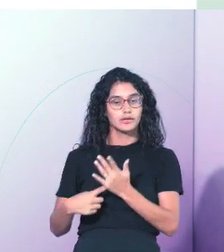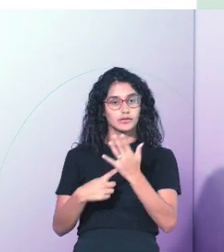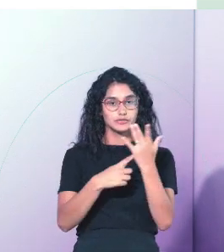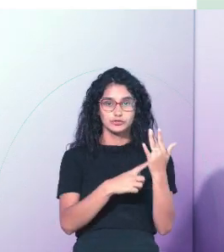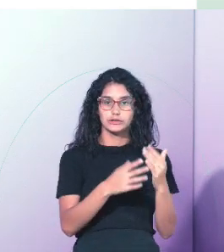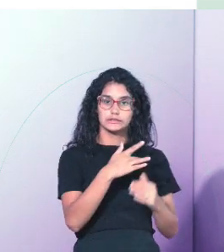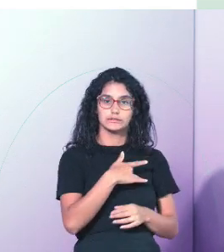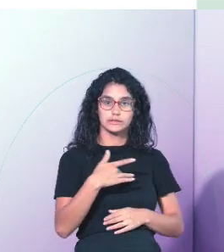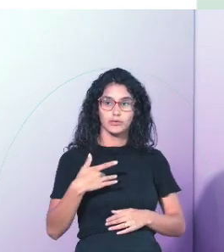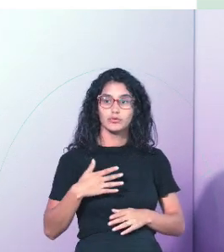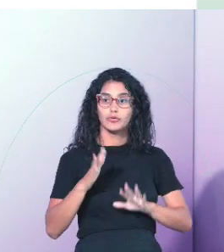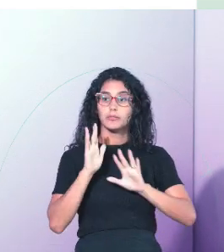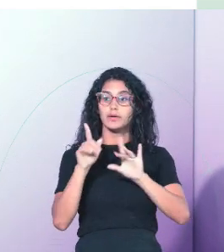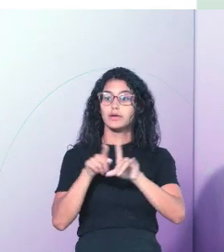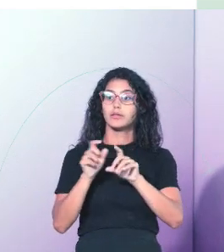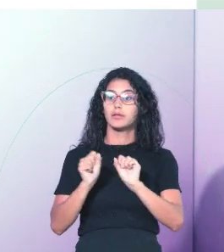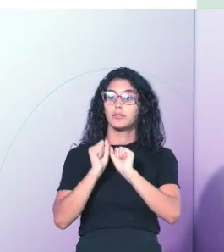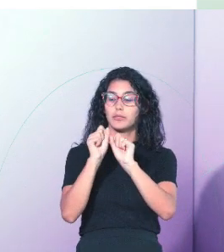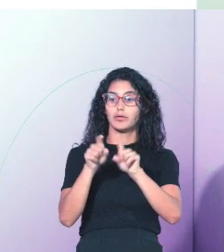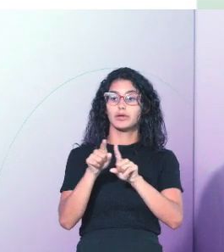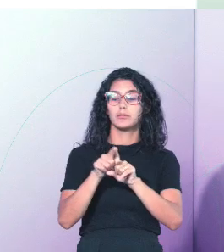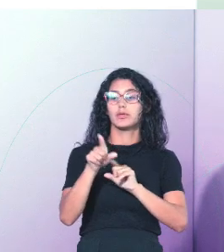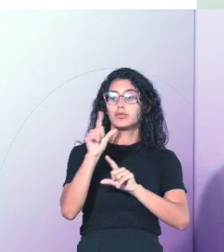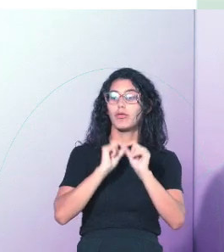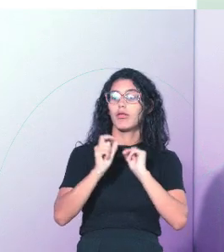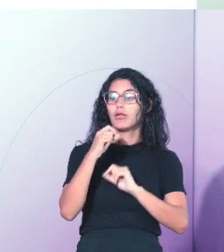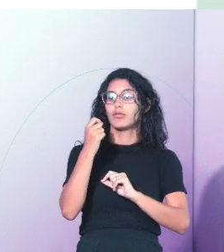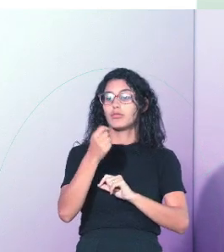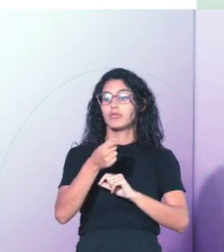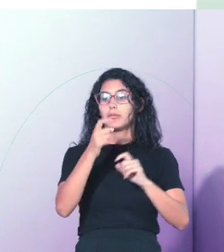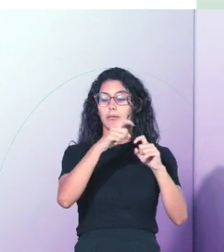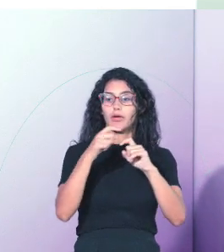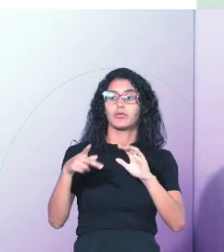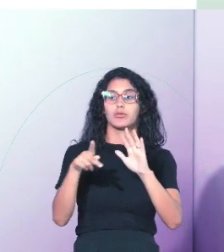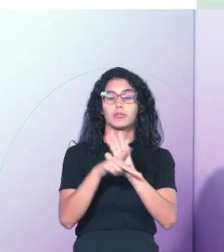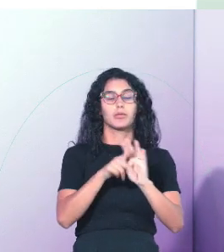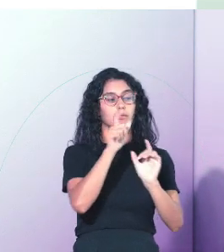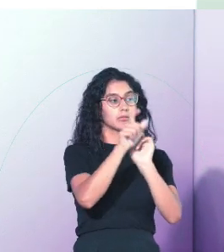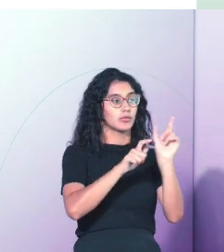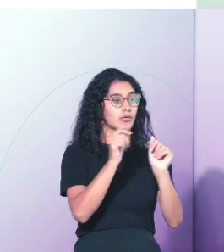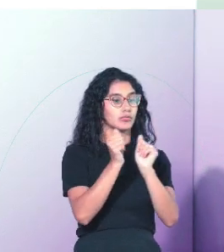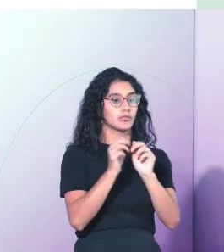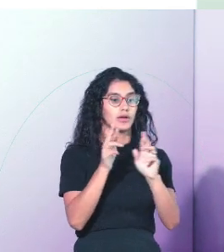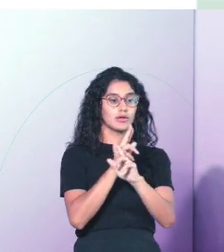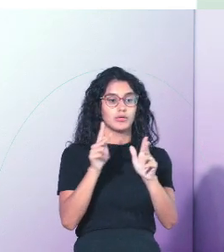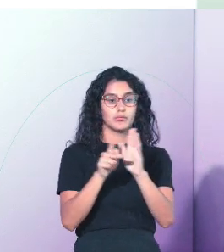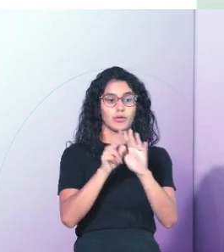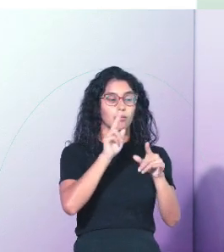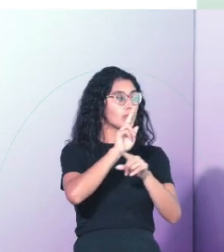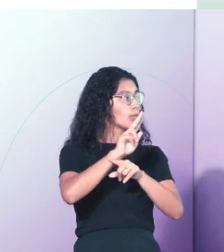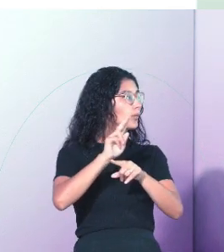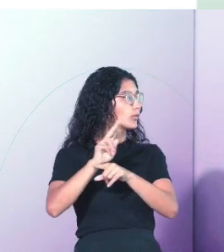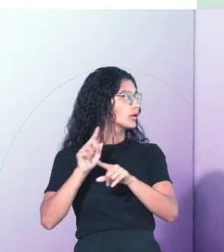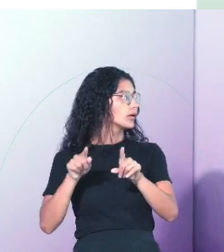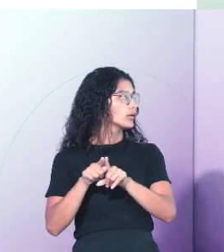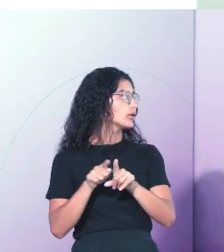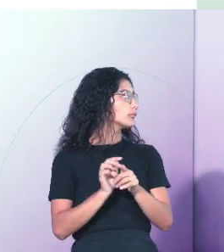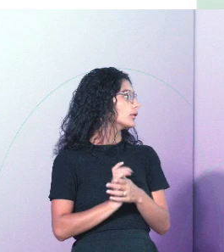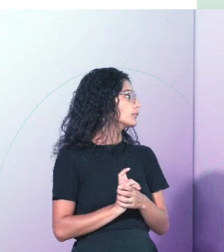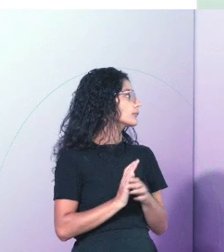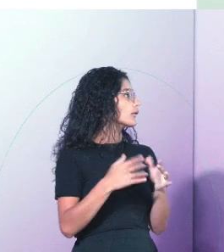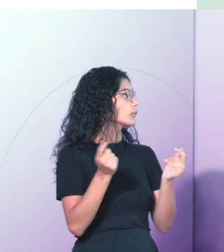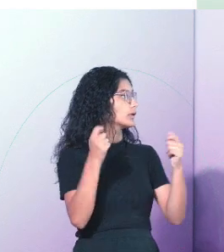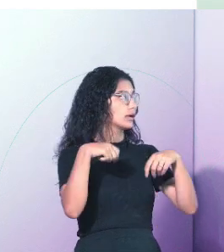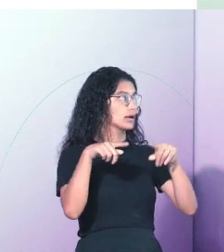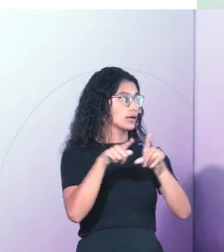de saúde, mas também decisões de médicos, decisões dos próprios pacientes em relação ao seu tratamento. E eles têm a